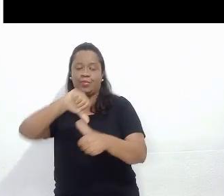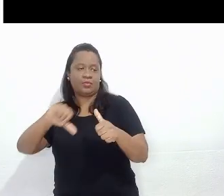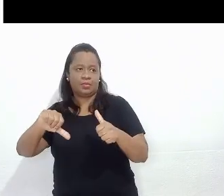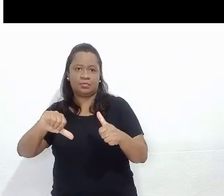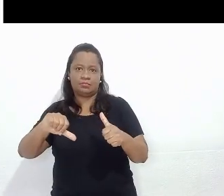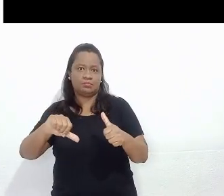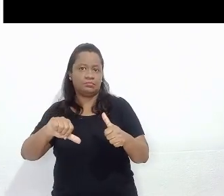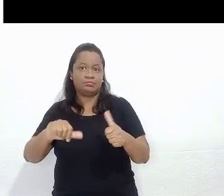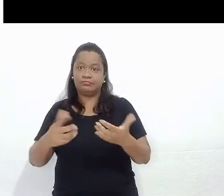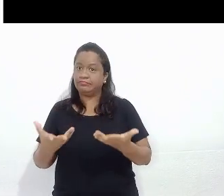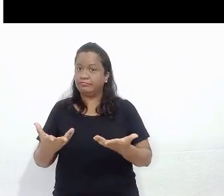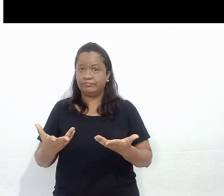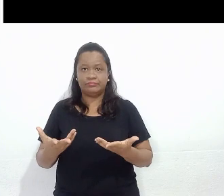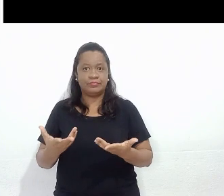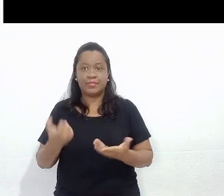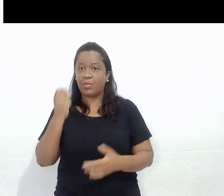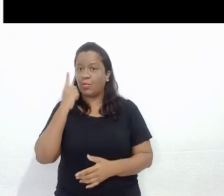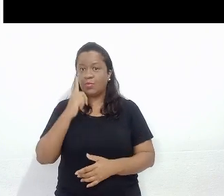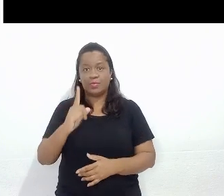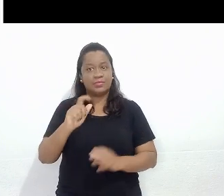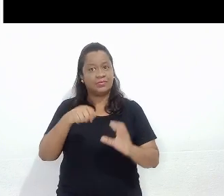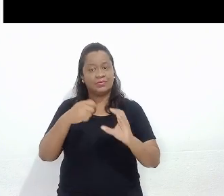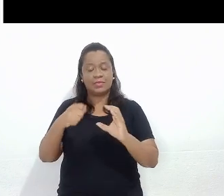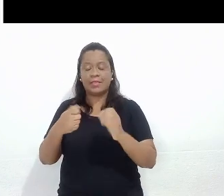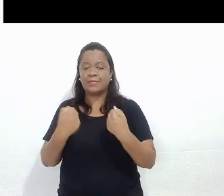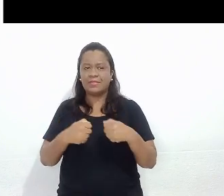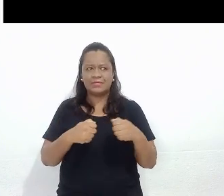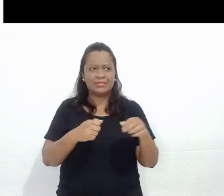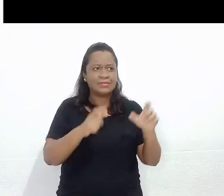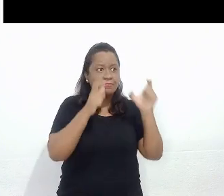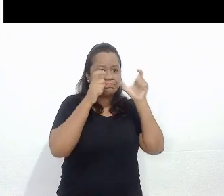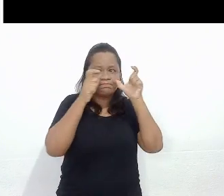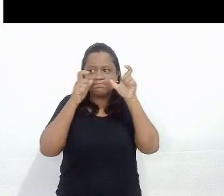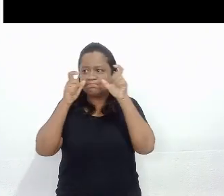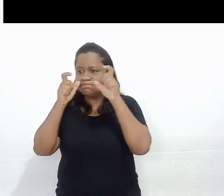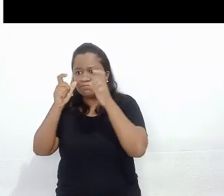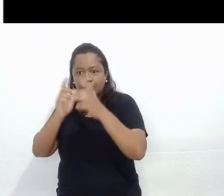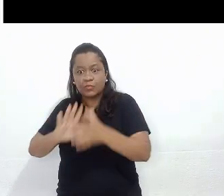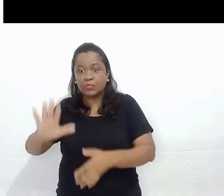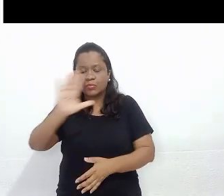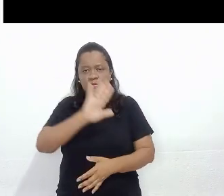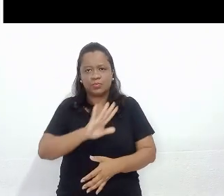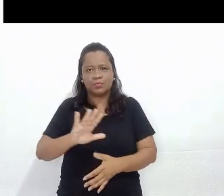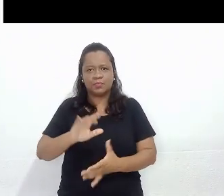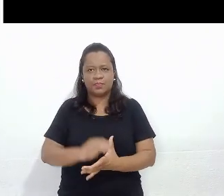filmar. Então você tem que estar sempre atento a tudo isso.